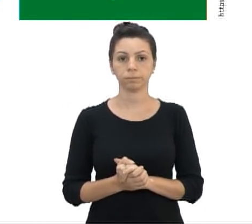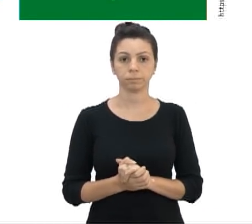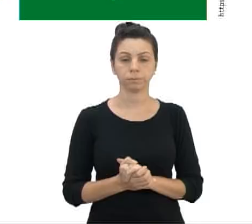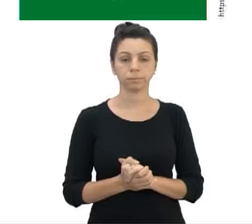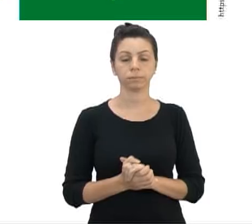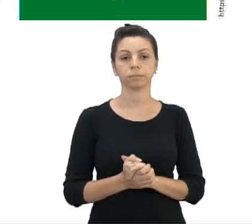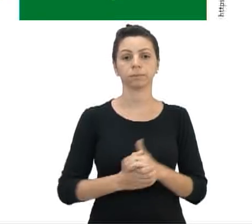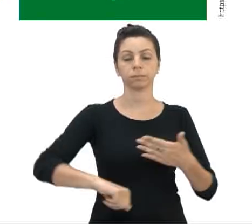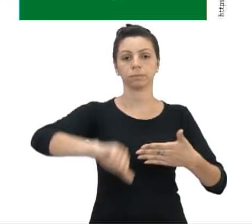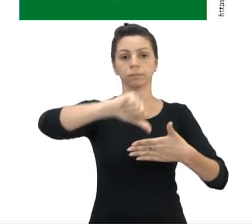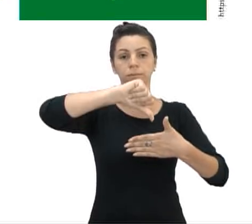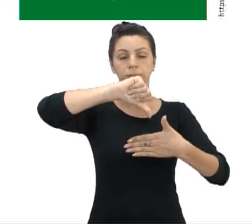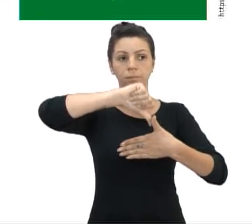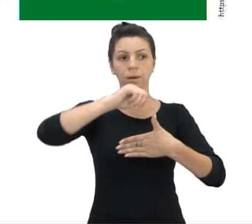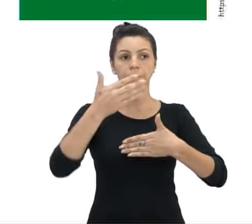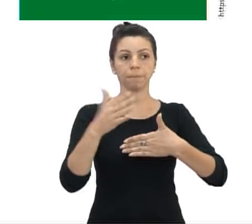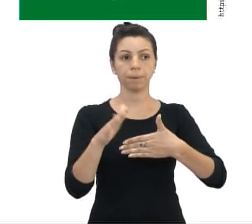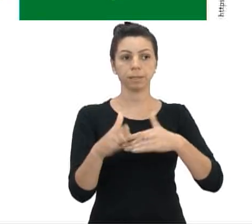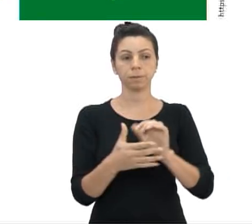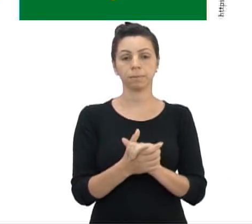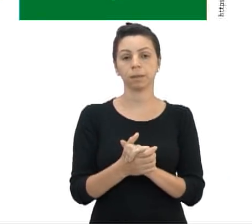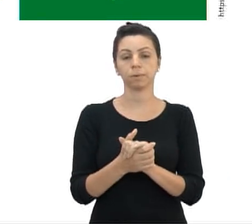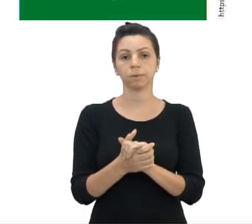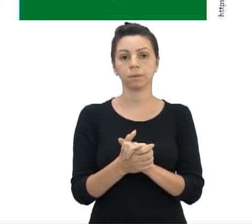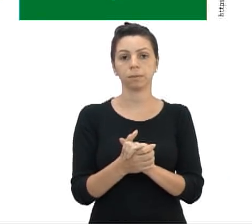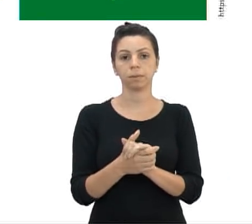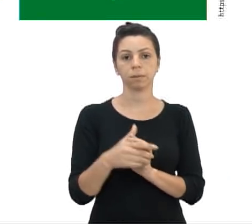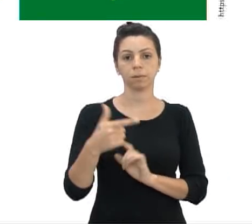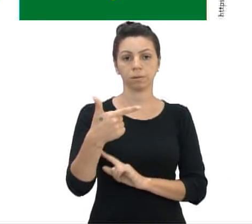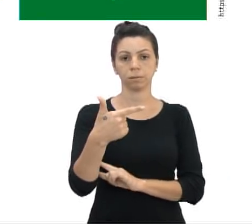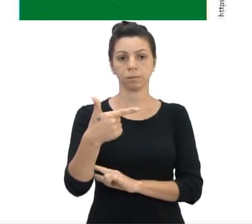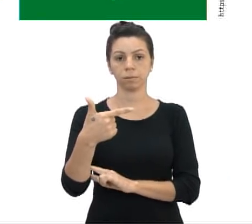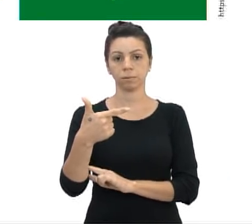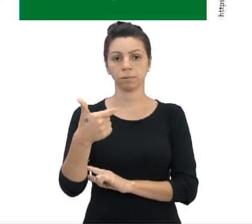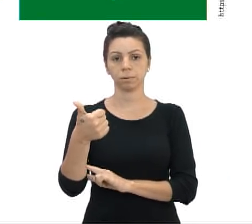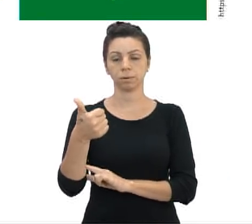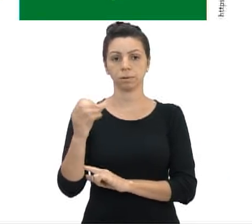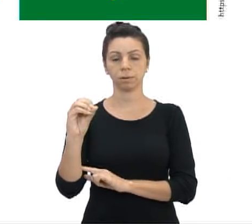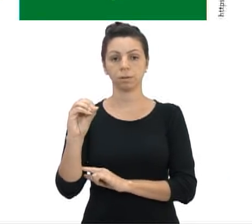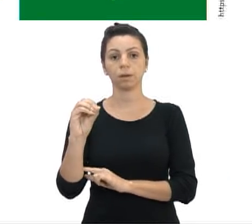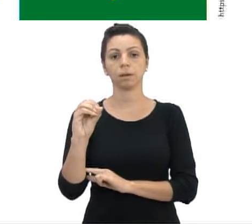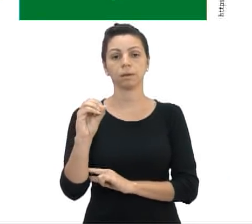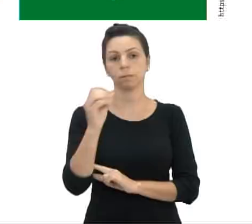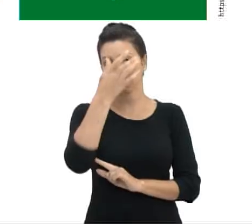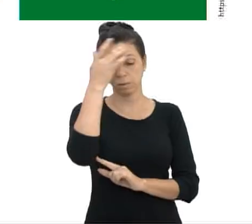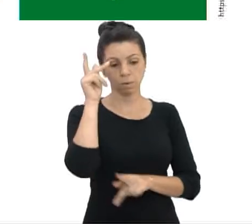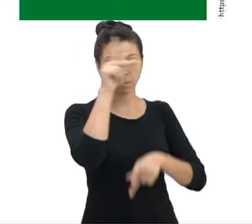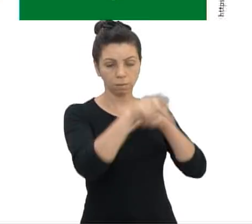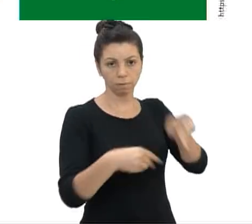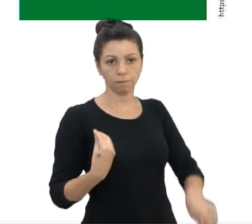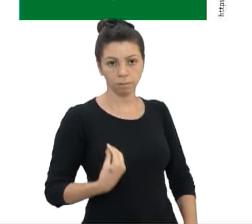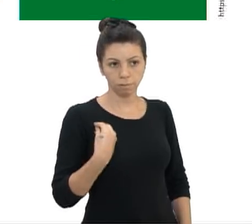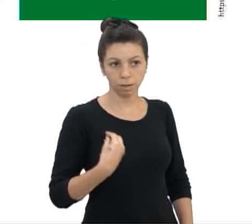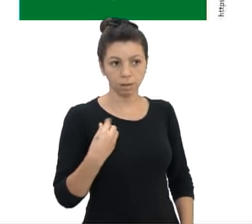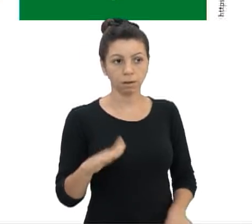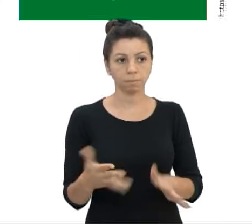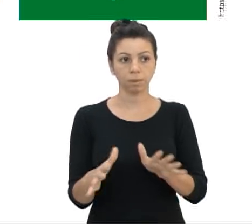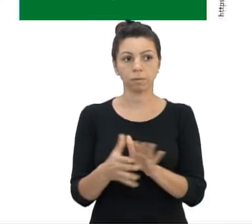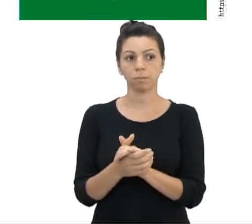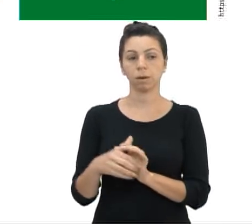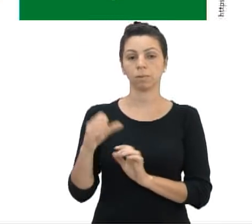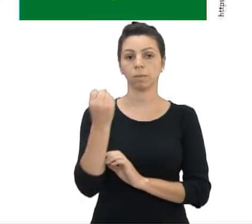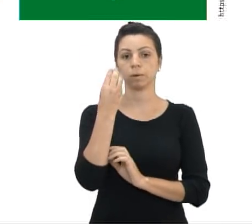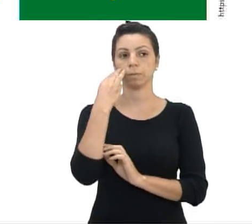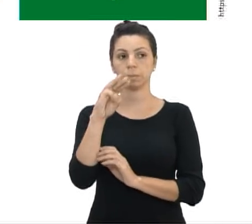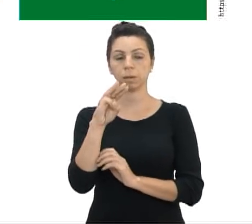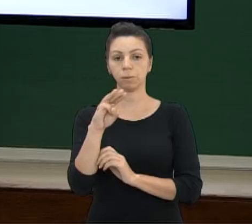com aproximadamente 210 milhões de habitantes e uma área superior a 8 milhões de quilômetros quadrados, sendo o único